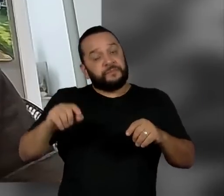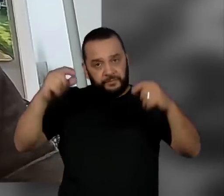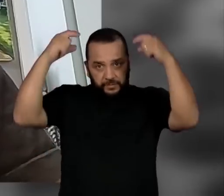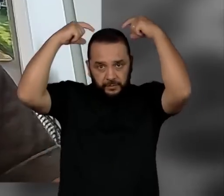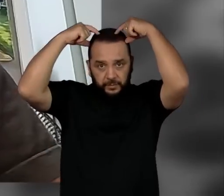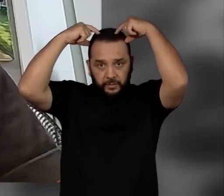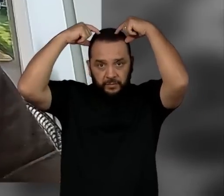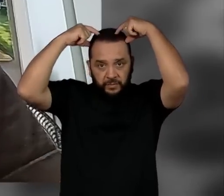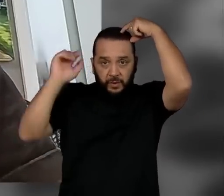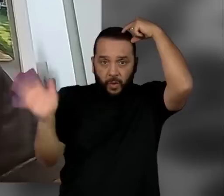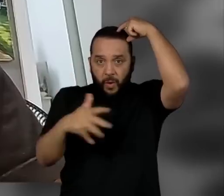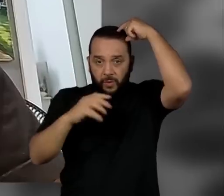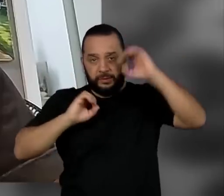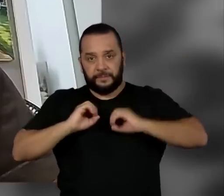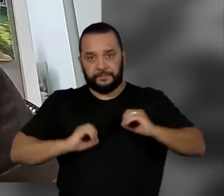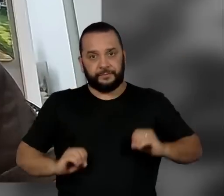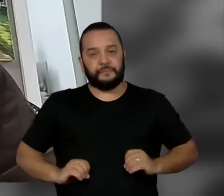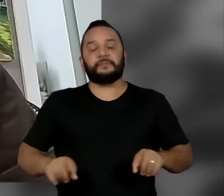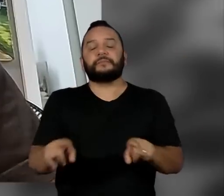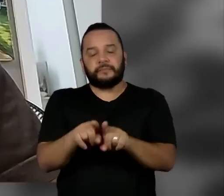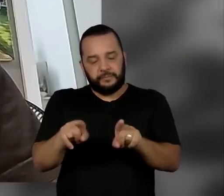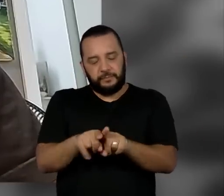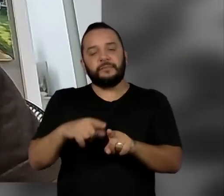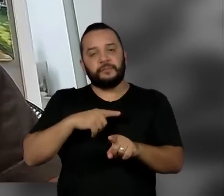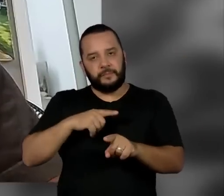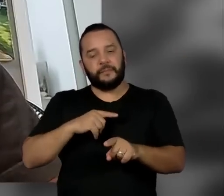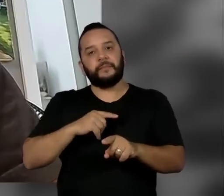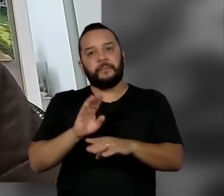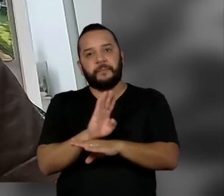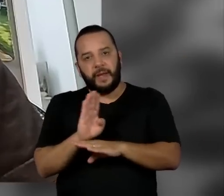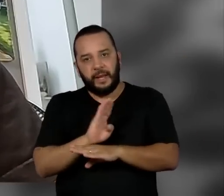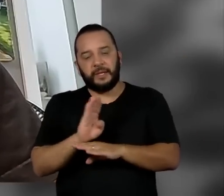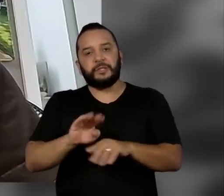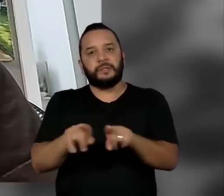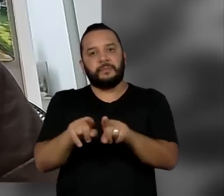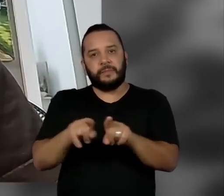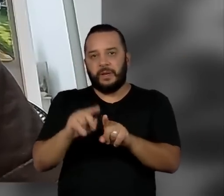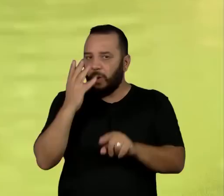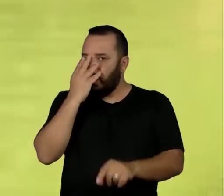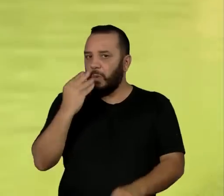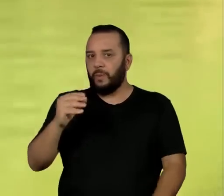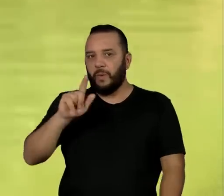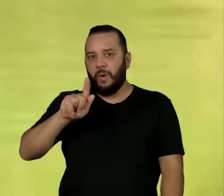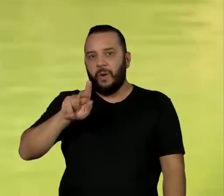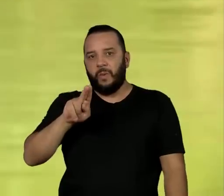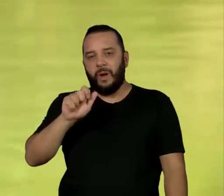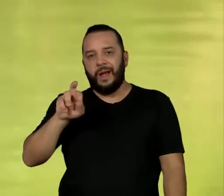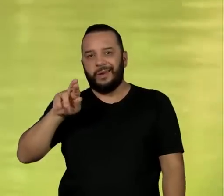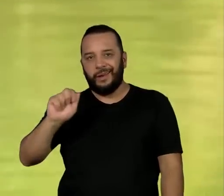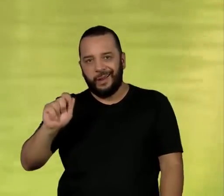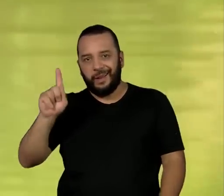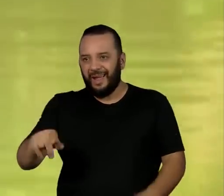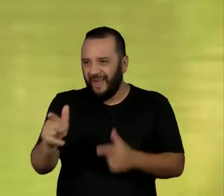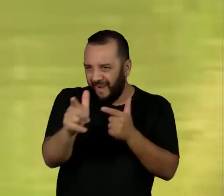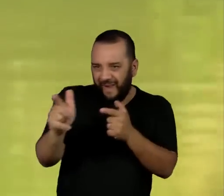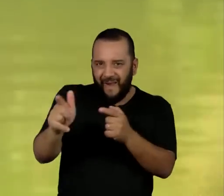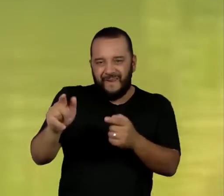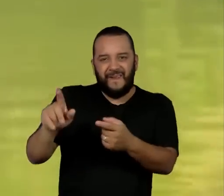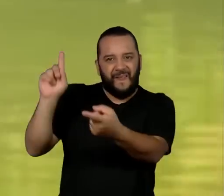animais, lobo-guará, que são predadores, né? A gente chama muito de caça de retaliação. Então, um